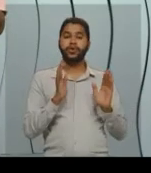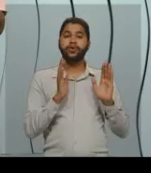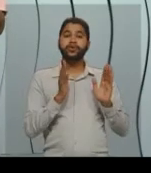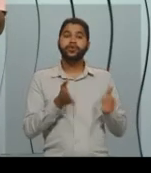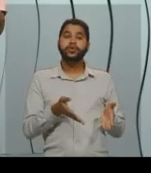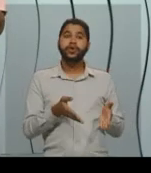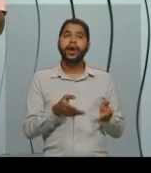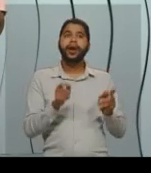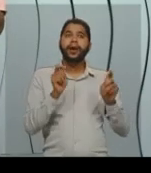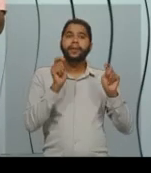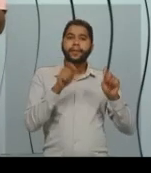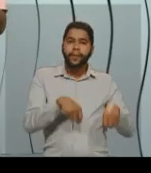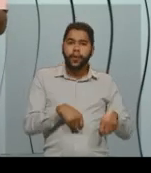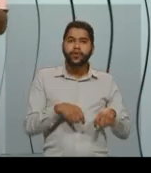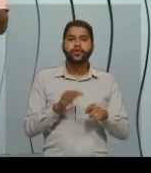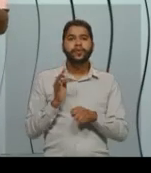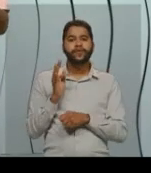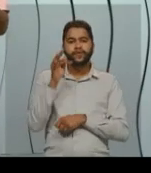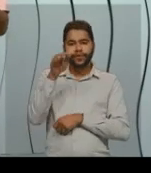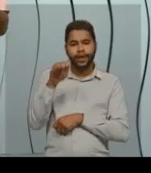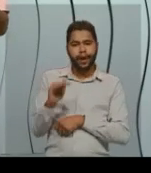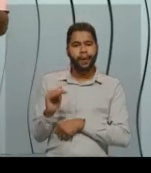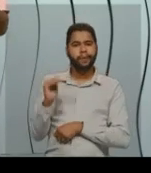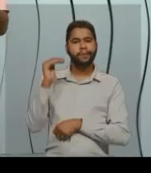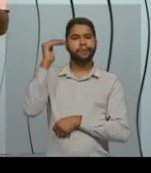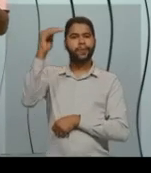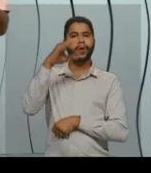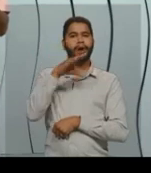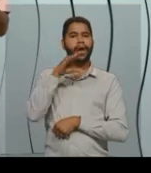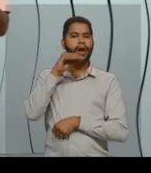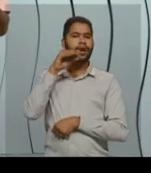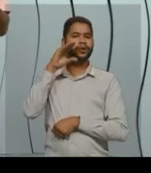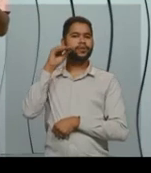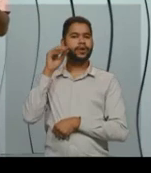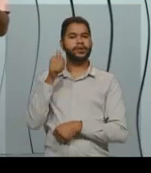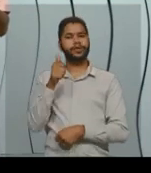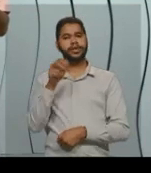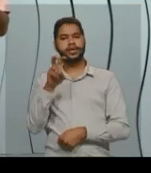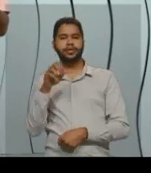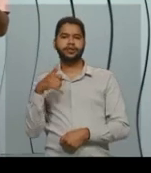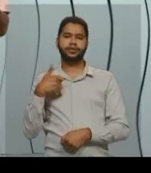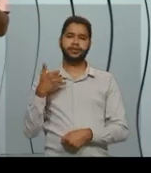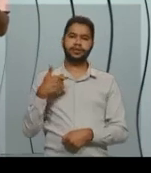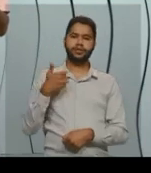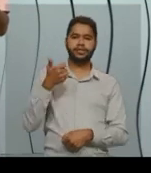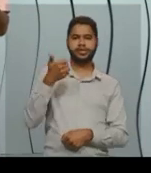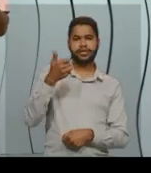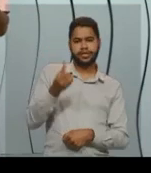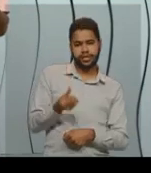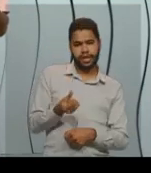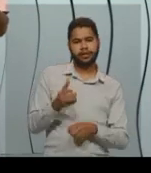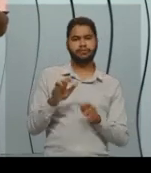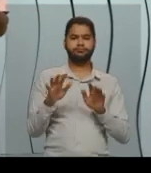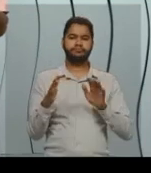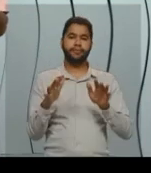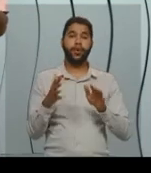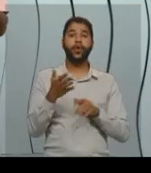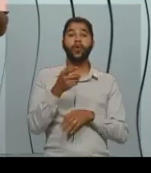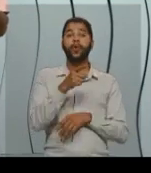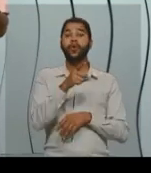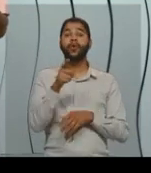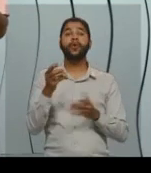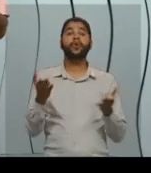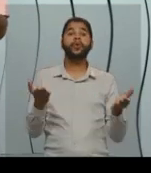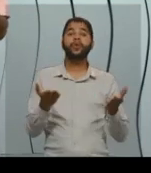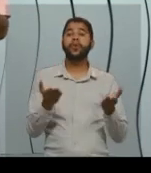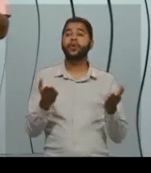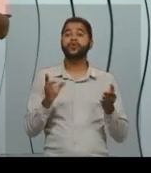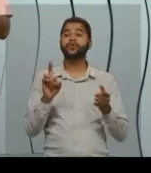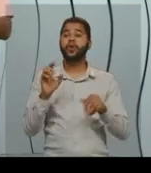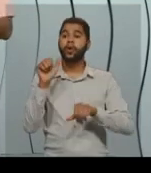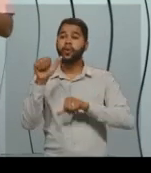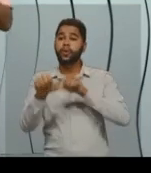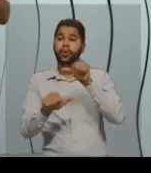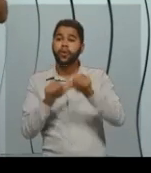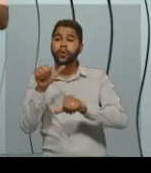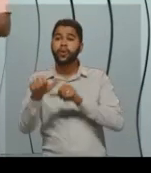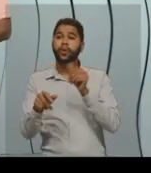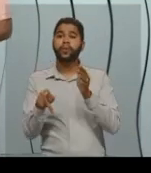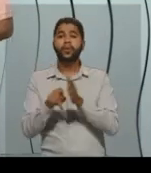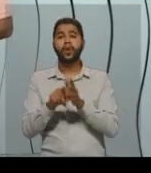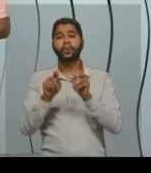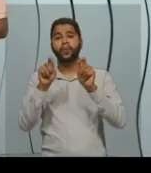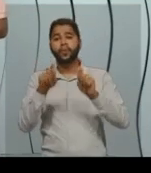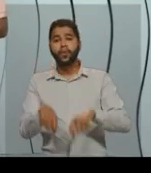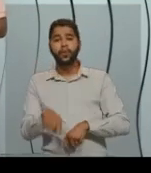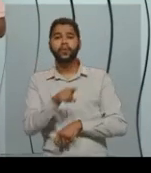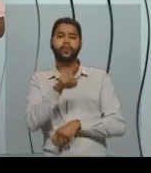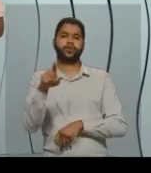a possibilidade de ser esse adolescente de 15, 16 anos. O que você é hoje, apenas uma atualização das